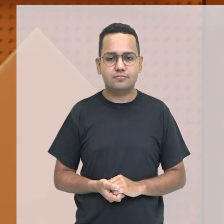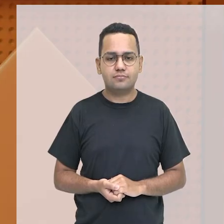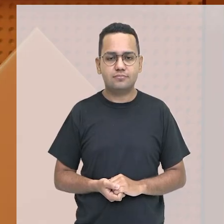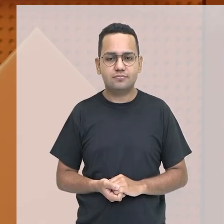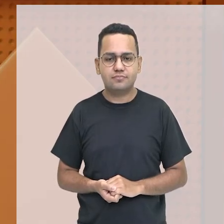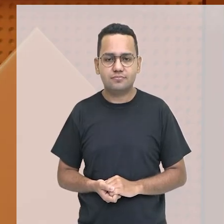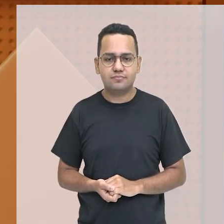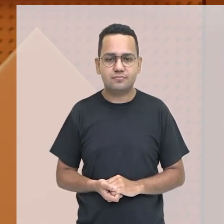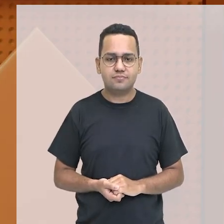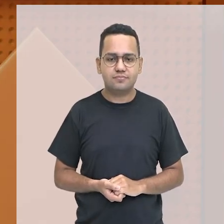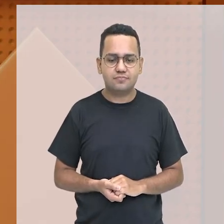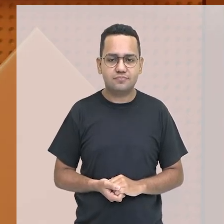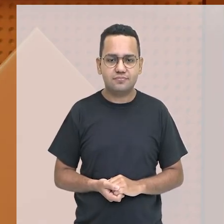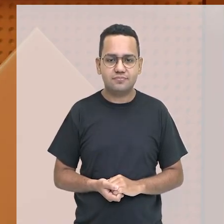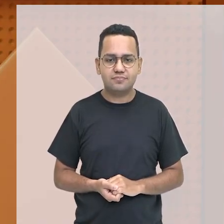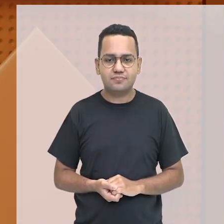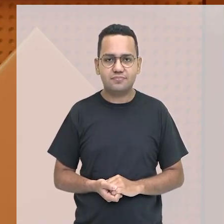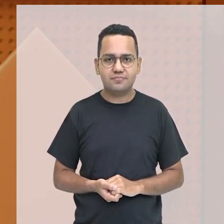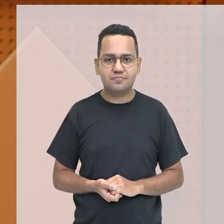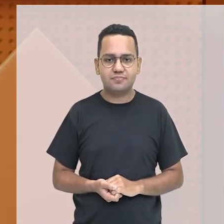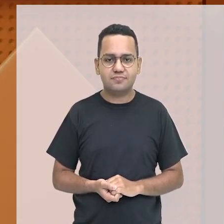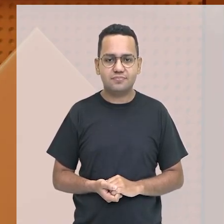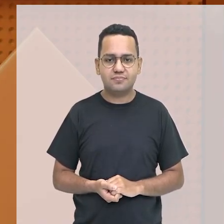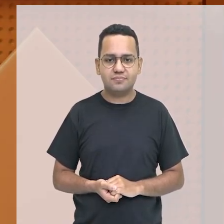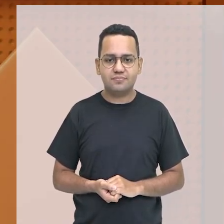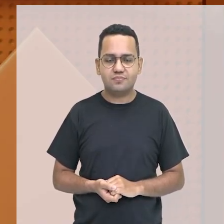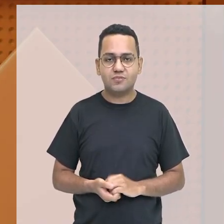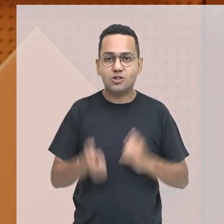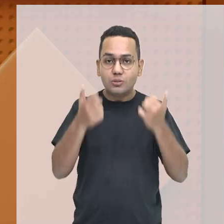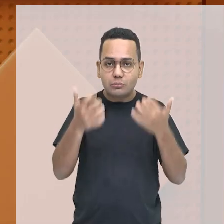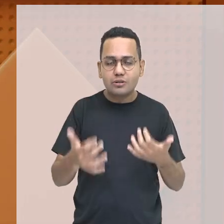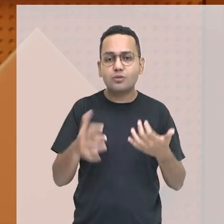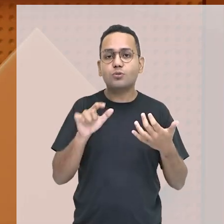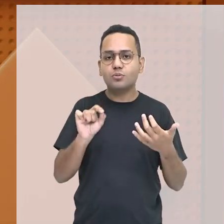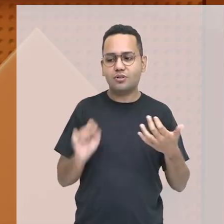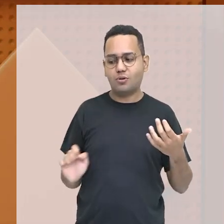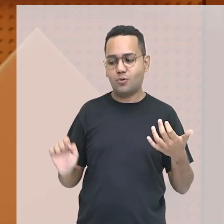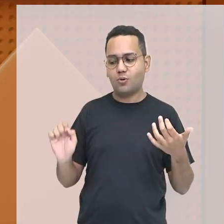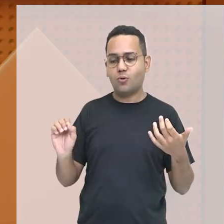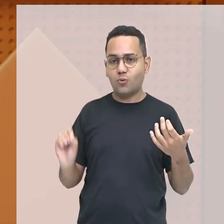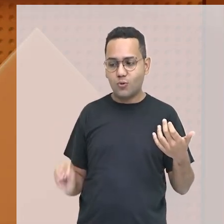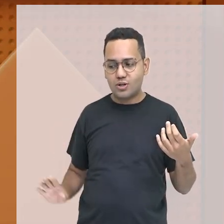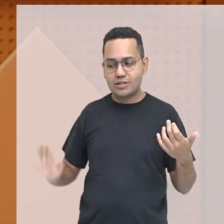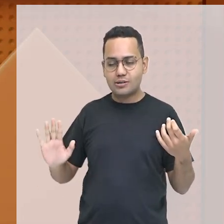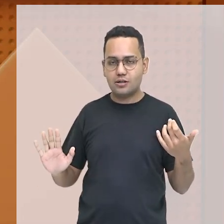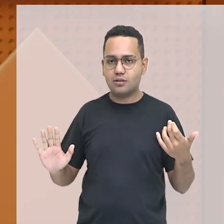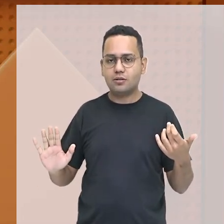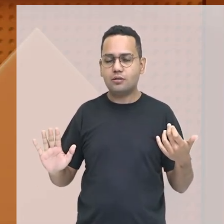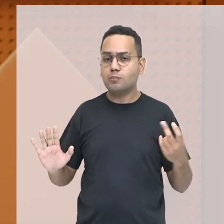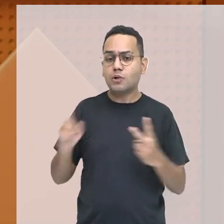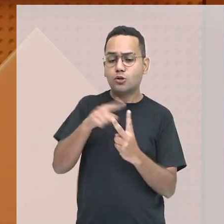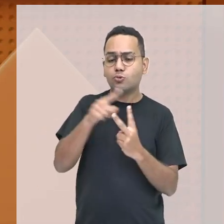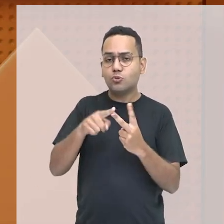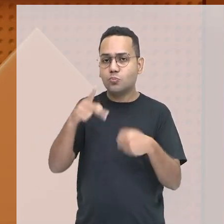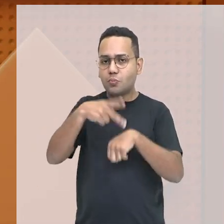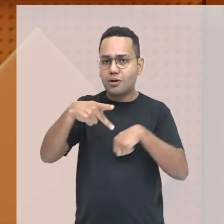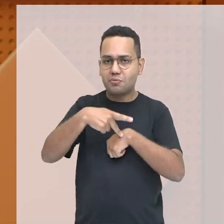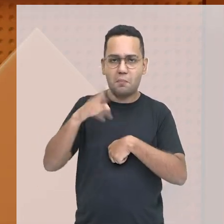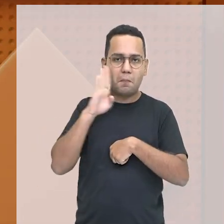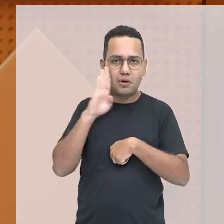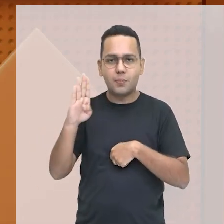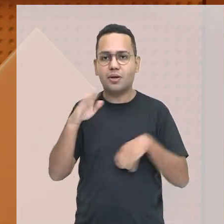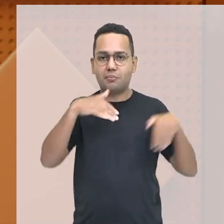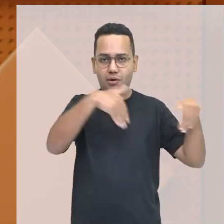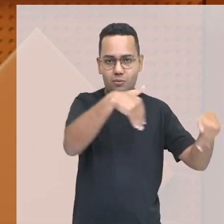Vamos aí então, gente, falar um pouco mais sobre a Oceania, especialmente sobre a Austrália e Nova Zelândia, que são destaques